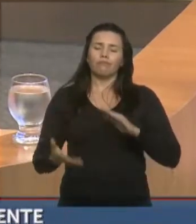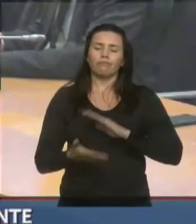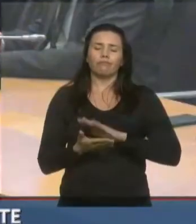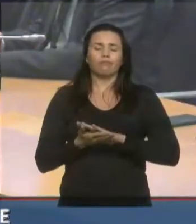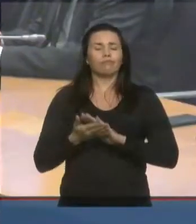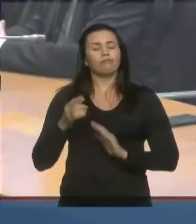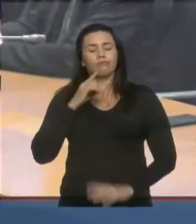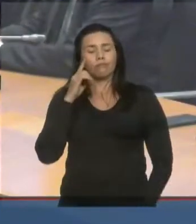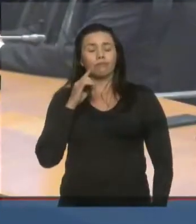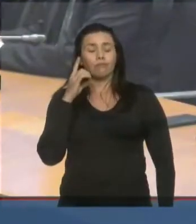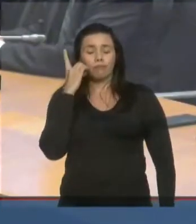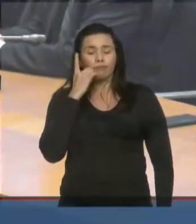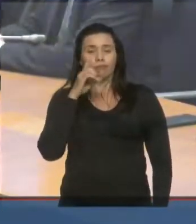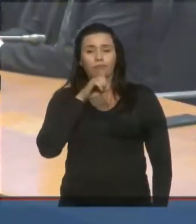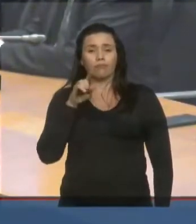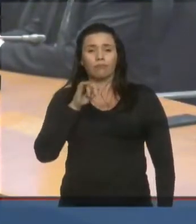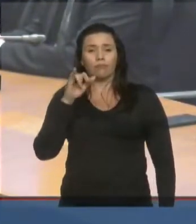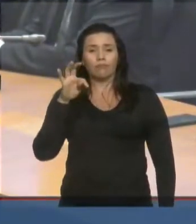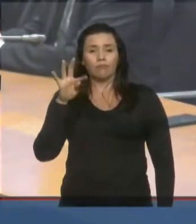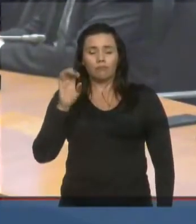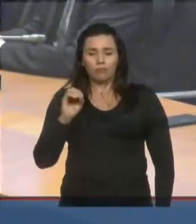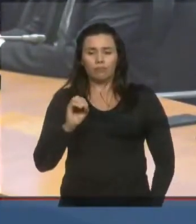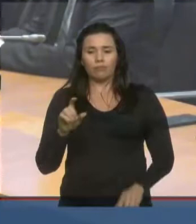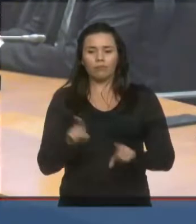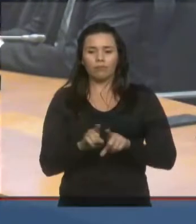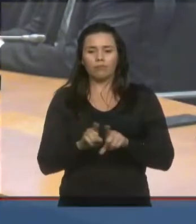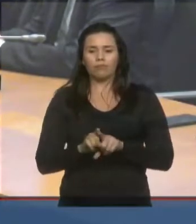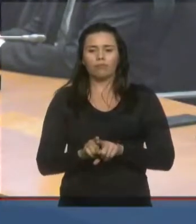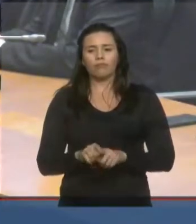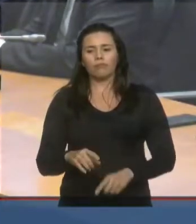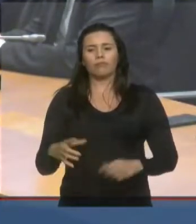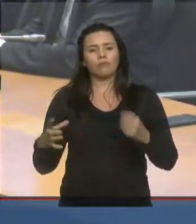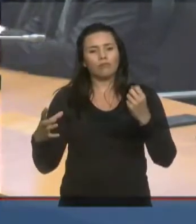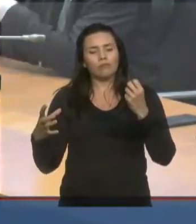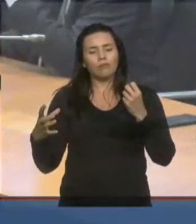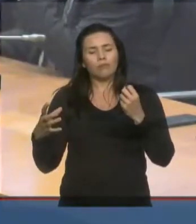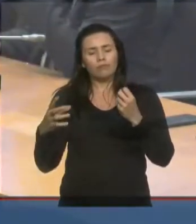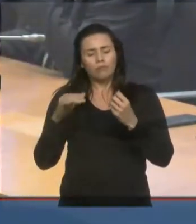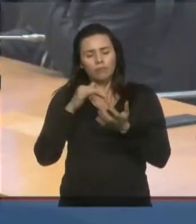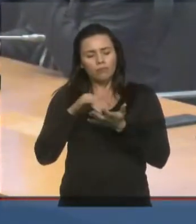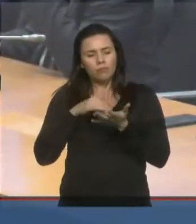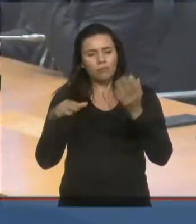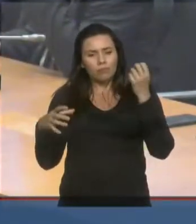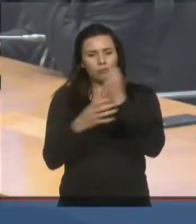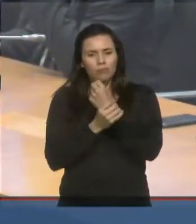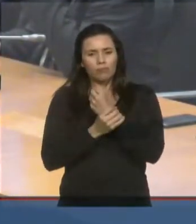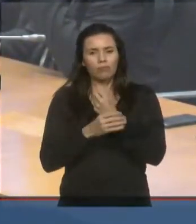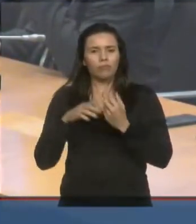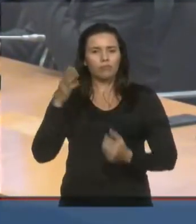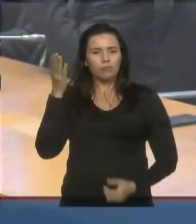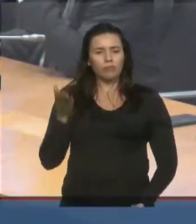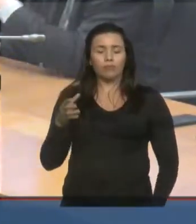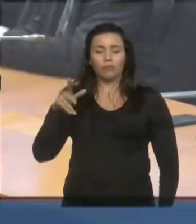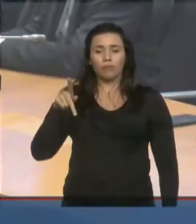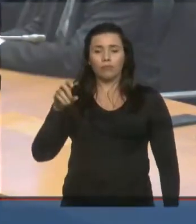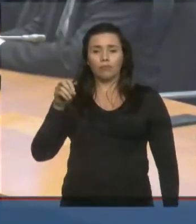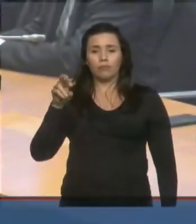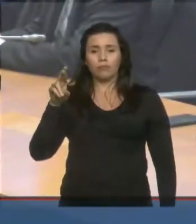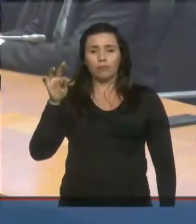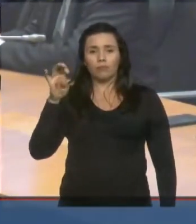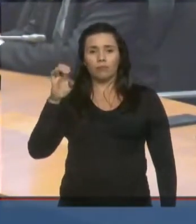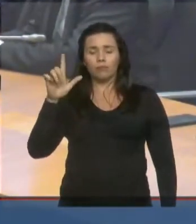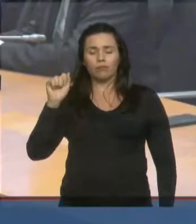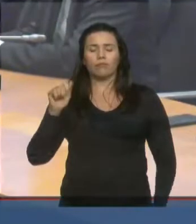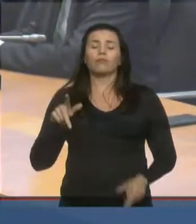solene, excelentíssimo senhor Jefferson Miller Portela, secretário de Estado de Segurança Pública do Maranhão, excelentíssimo senhor promotor